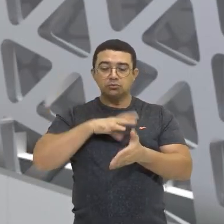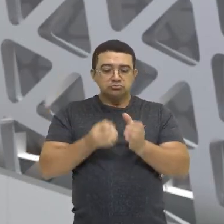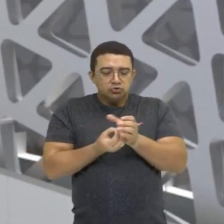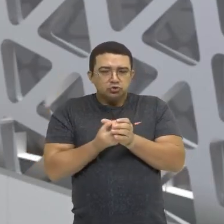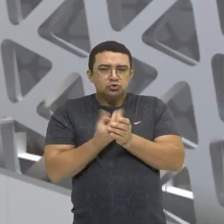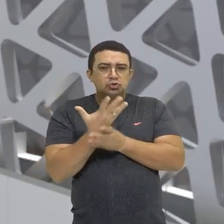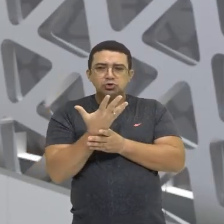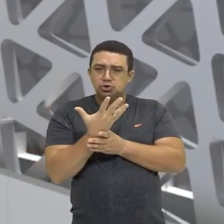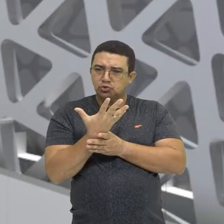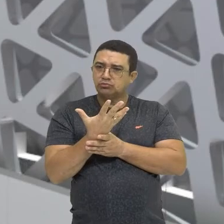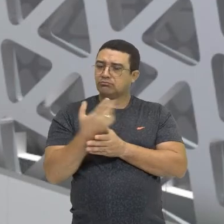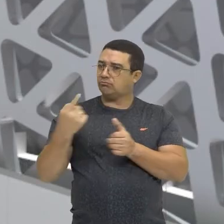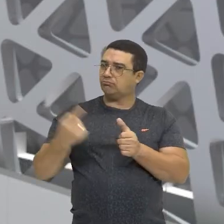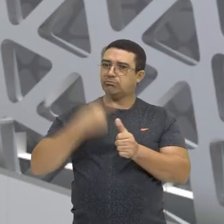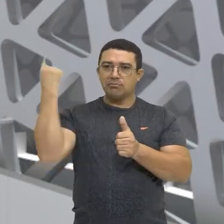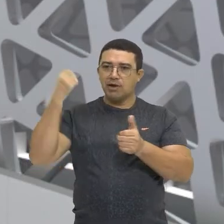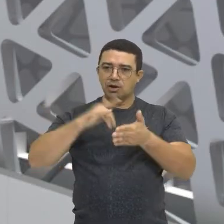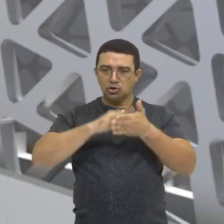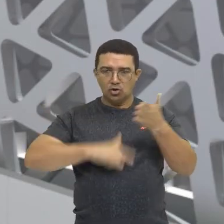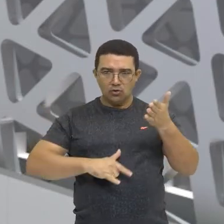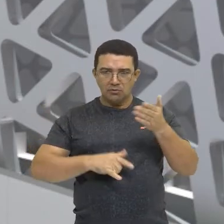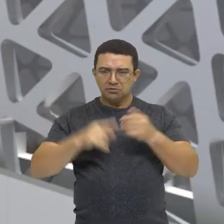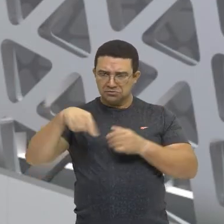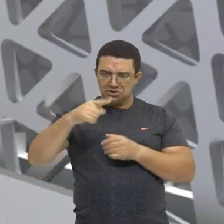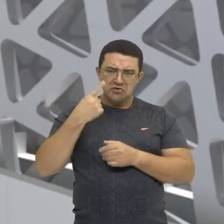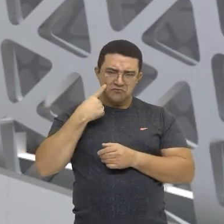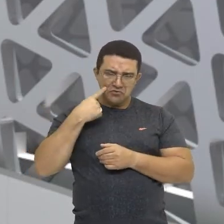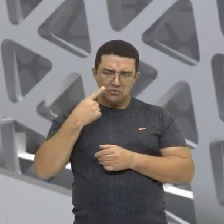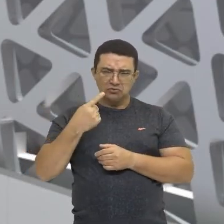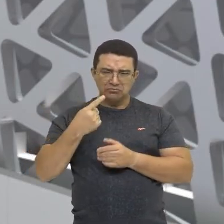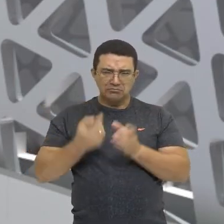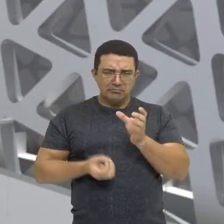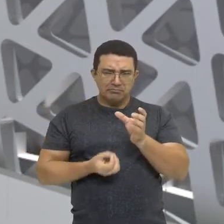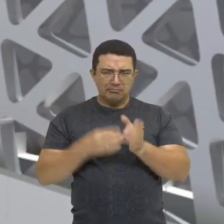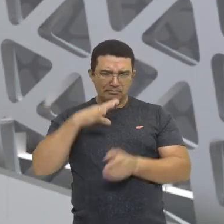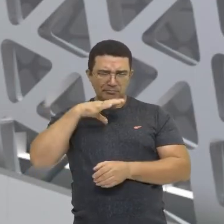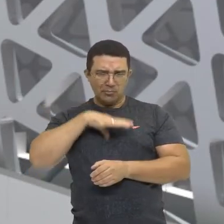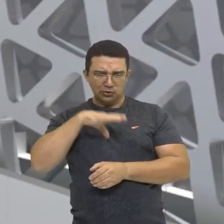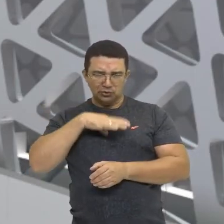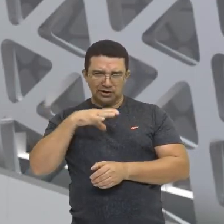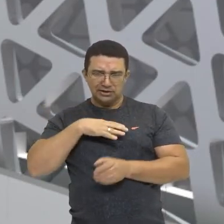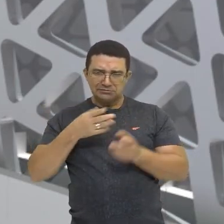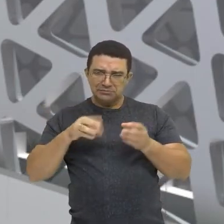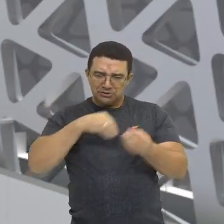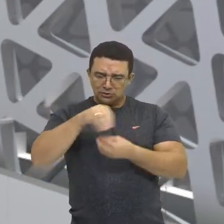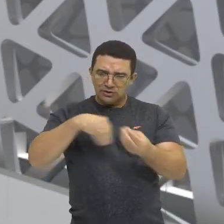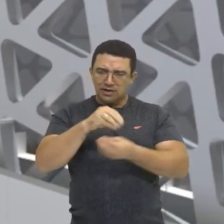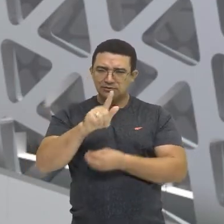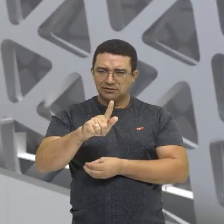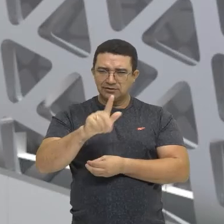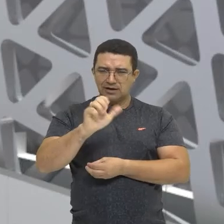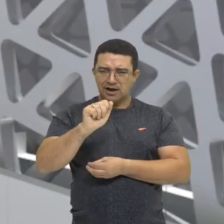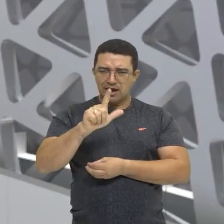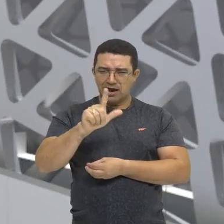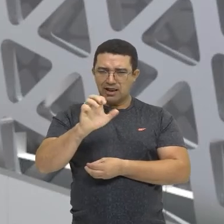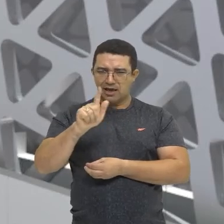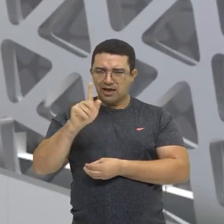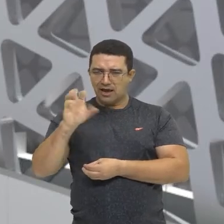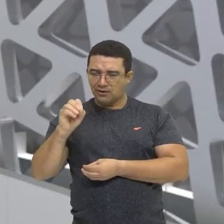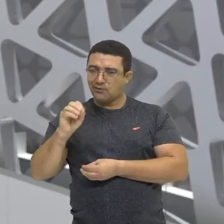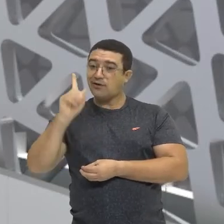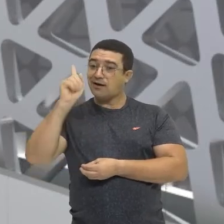lido ou tomado conhecimento de algum texto em galego-português ou galaico-português? Pois é, isso aí